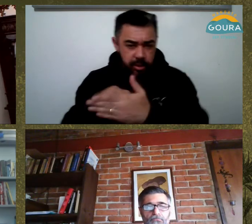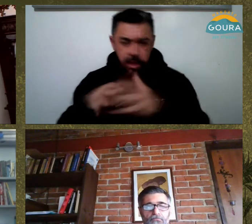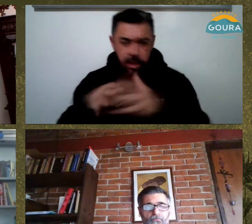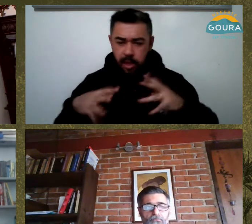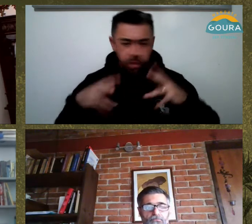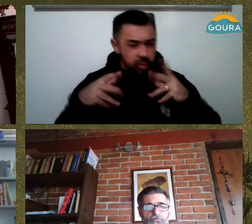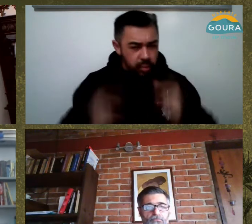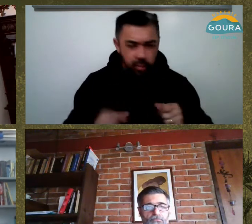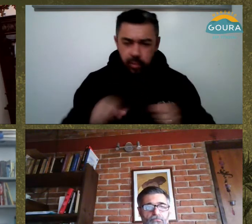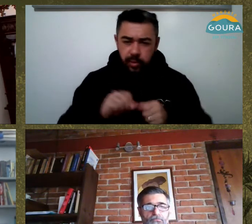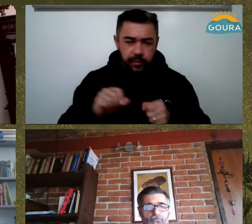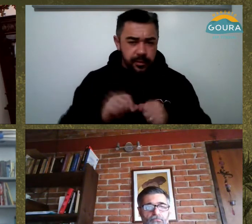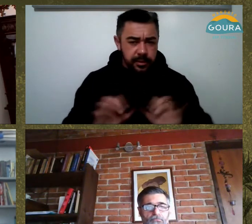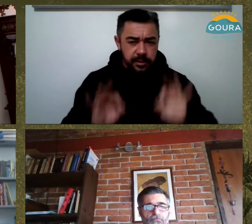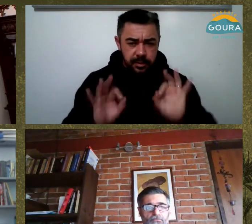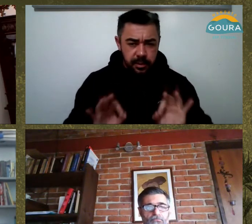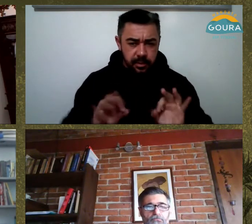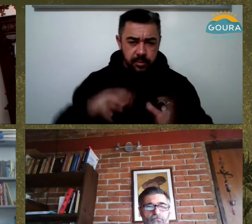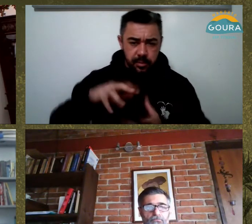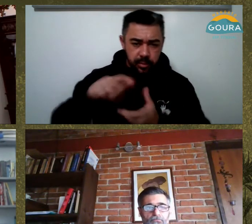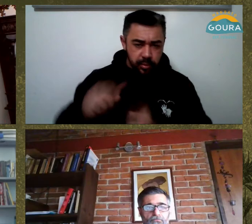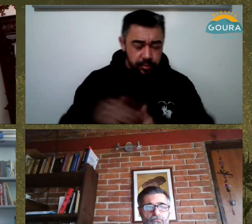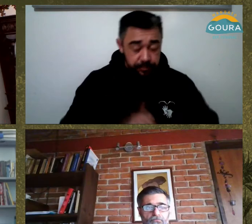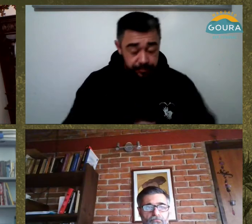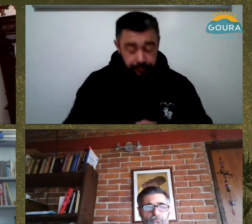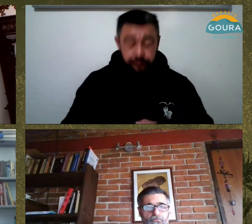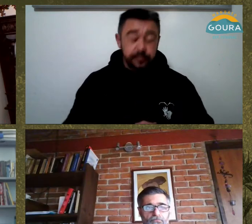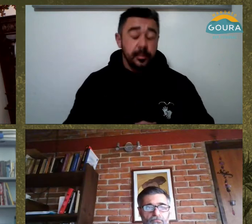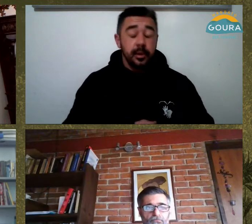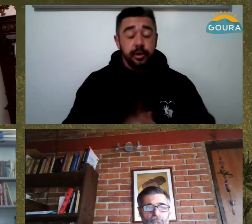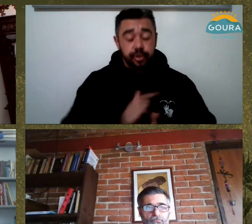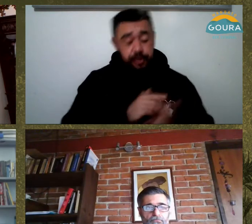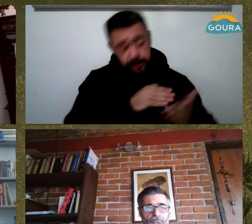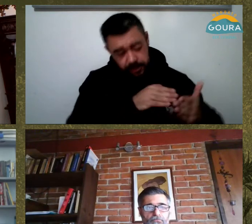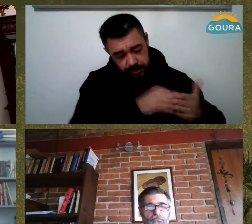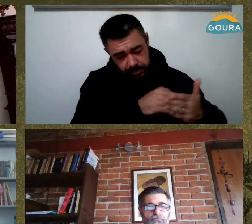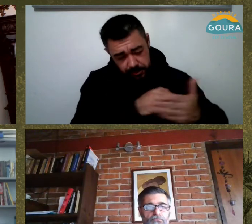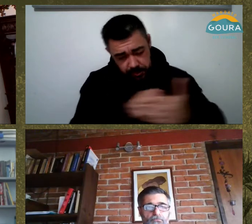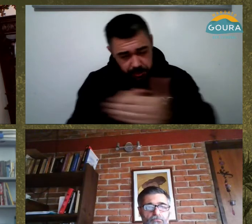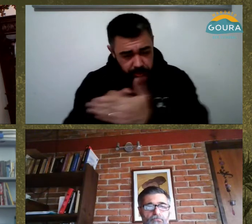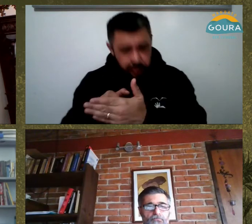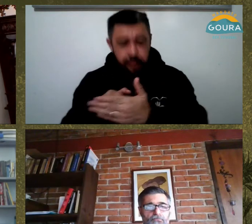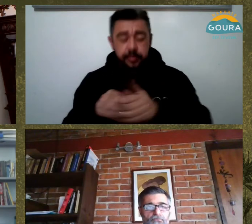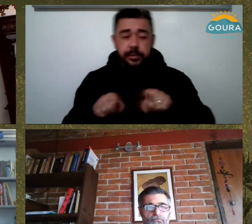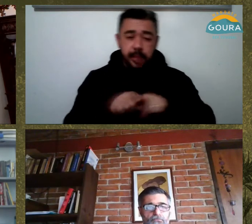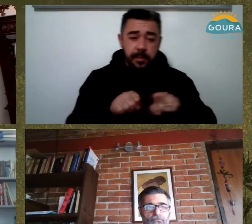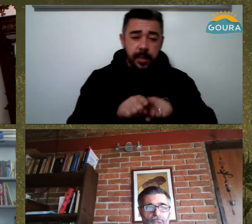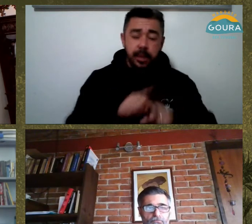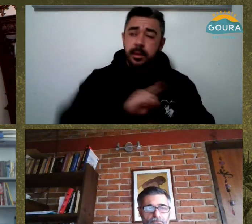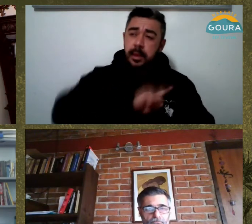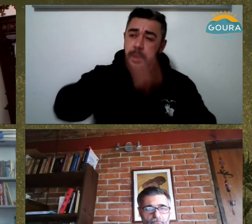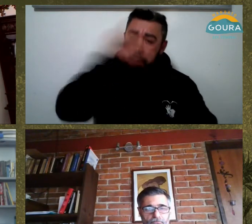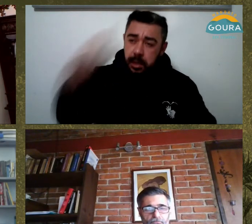se passava no mundo, a uma limitação da mobilidade dos cidadãos